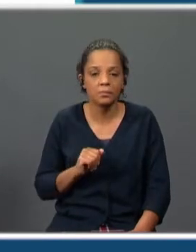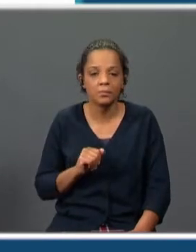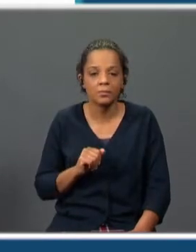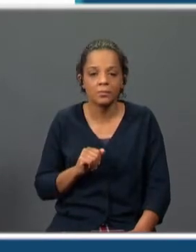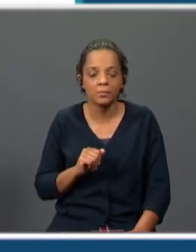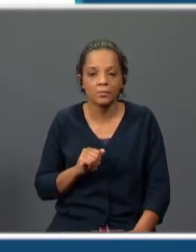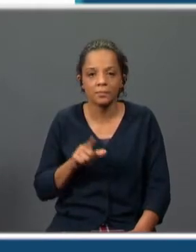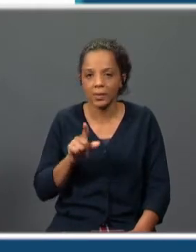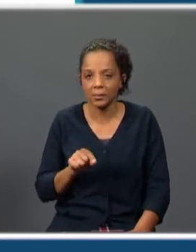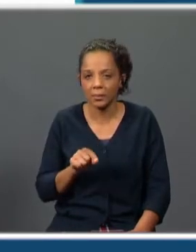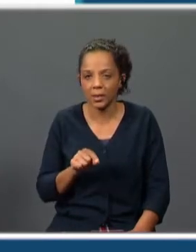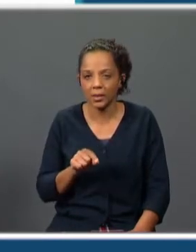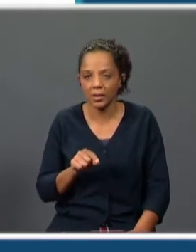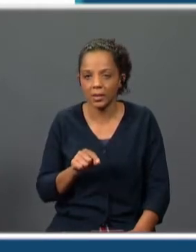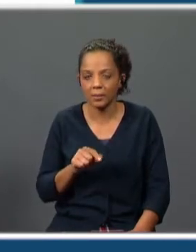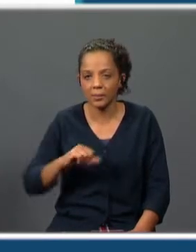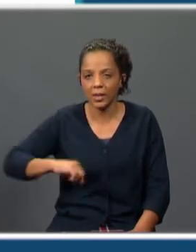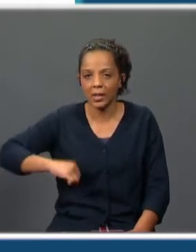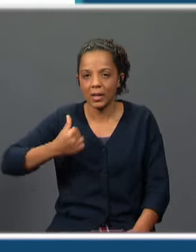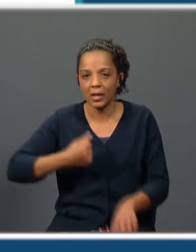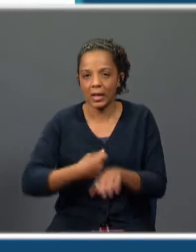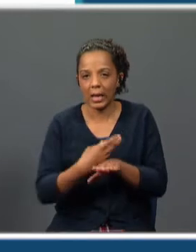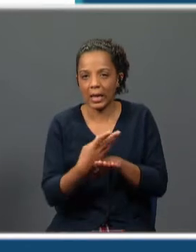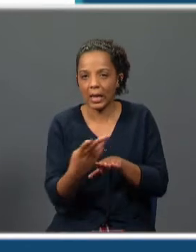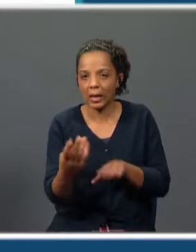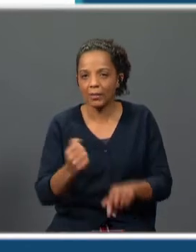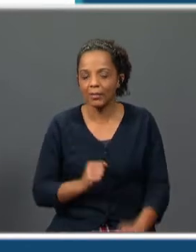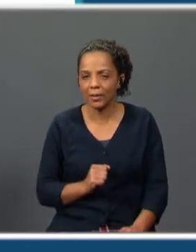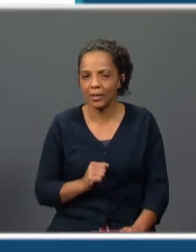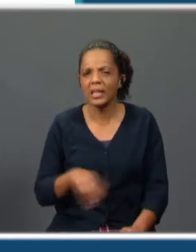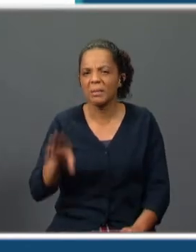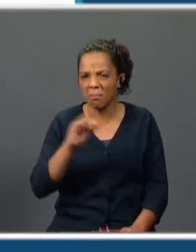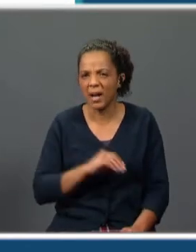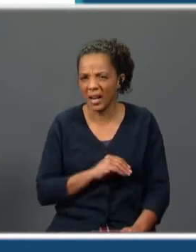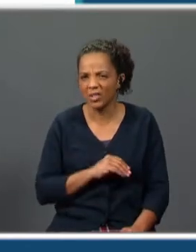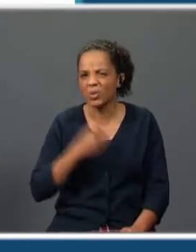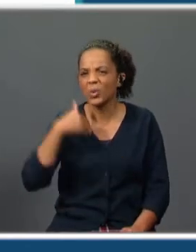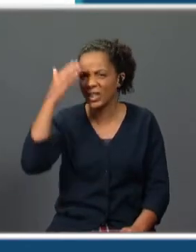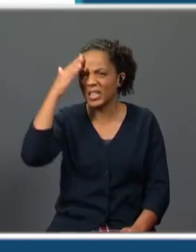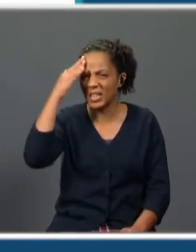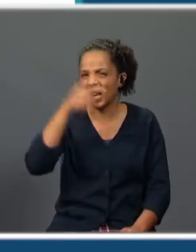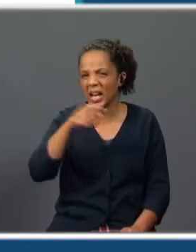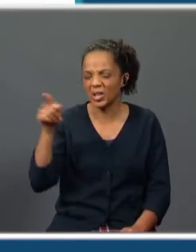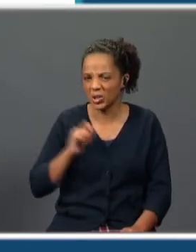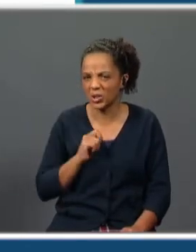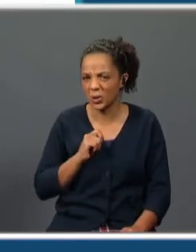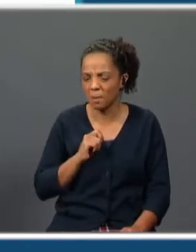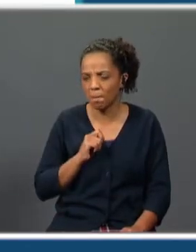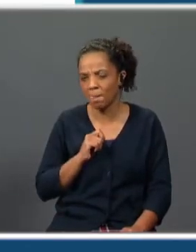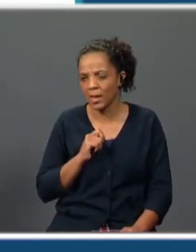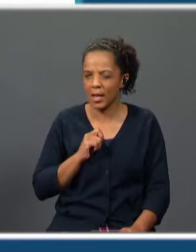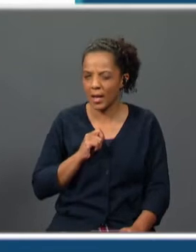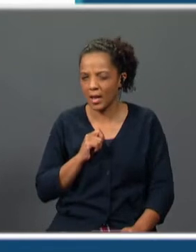E, se calhar, é relva, ervas. E tem mais coisas. O que é que vocês acham? Acham que ela será assim um